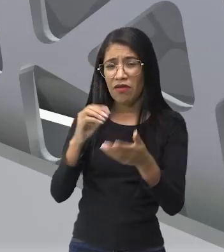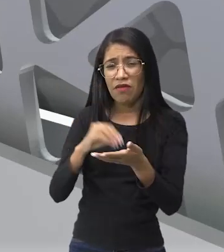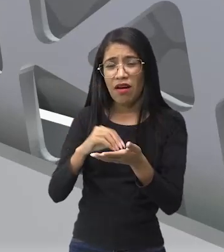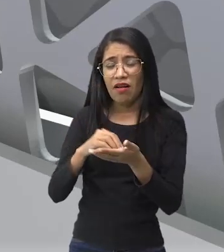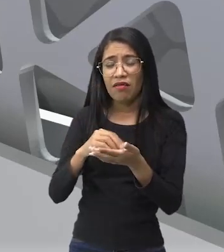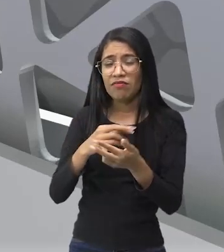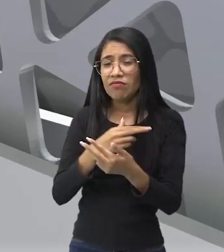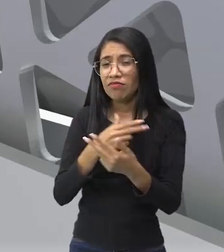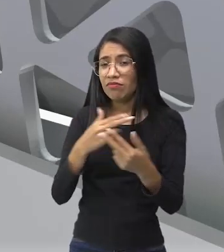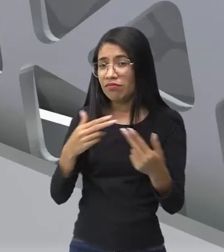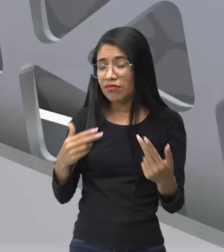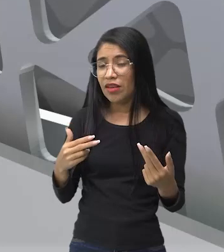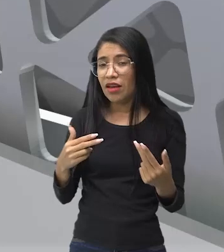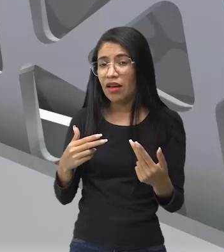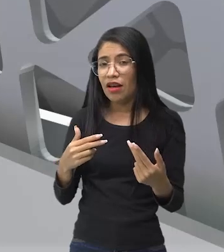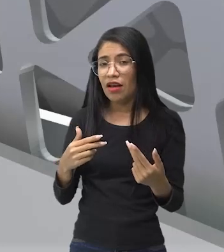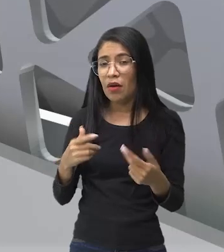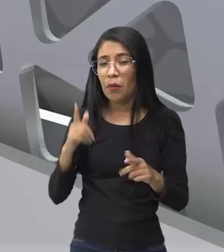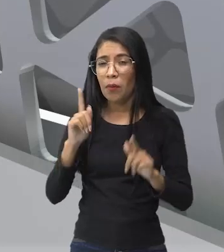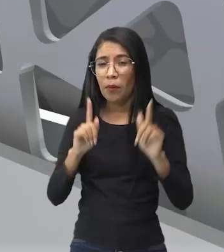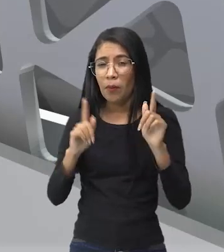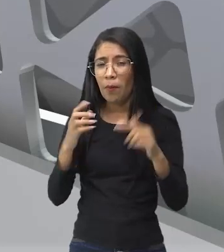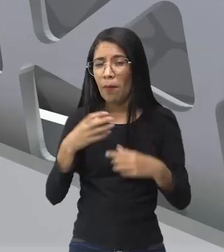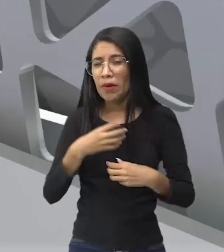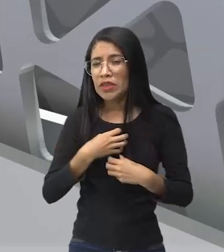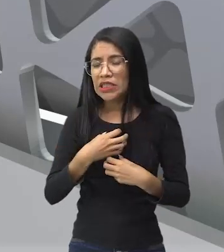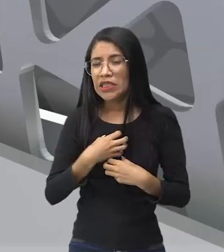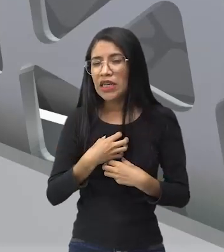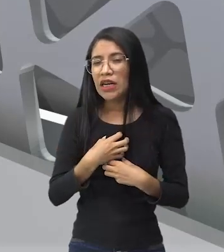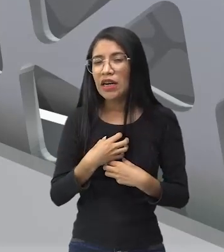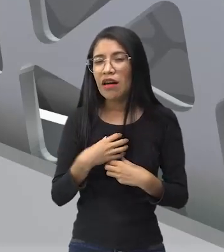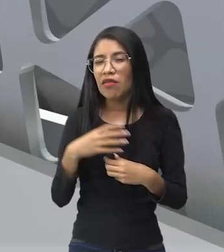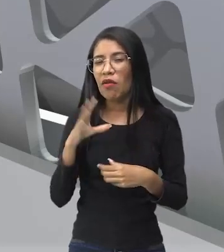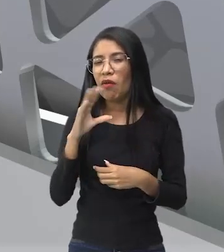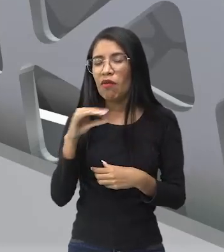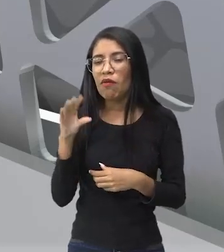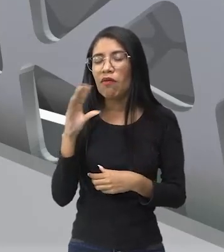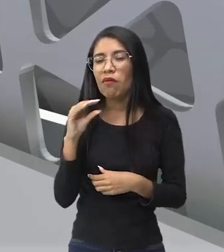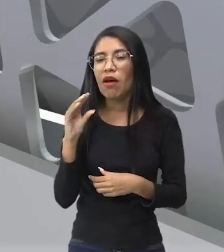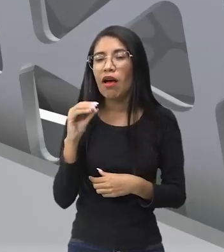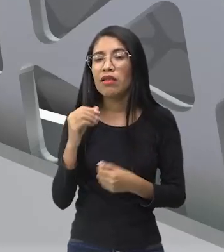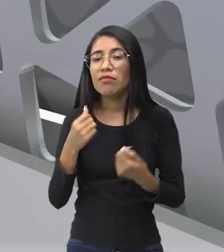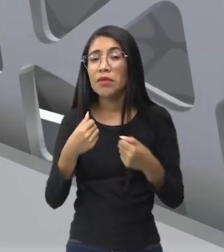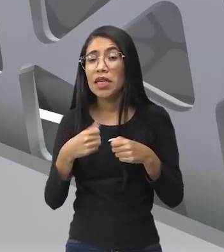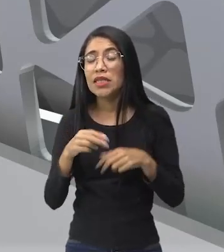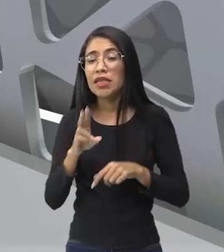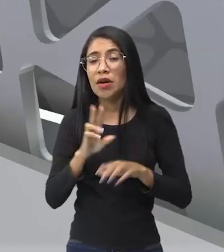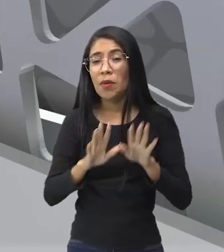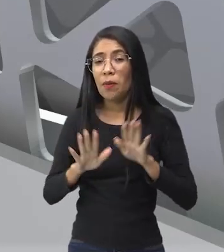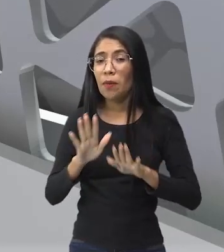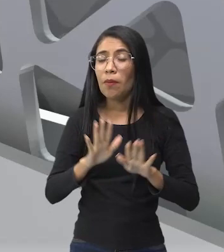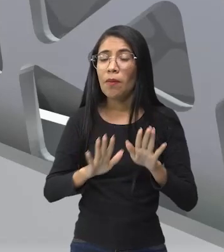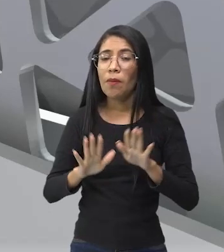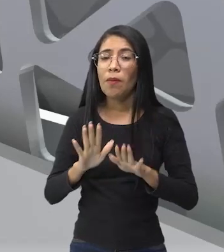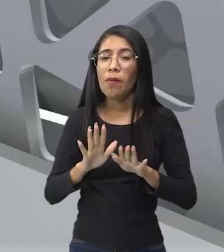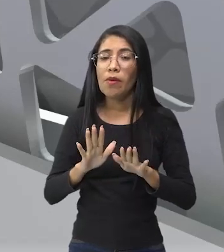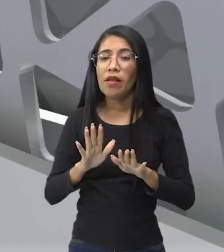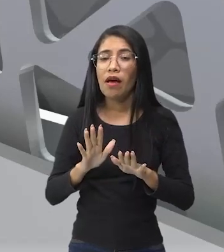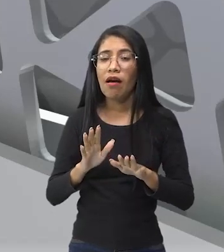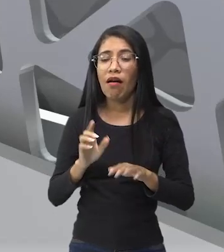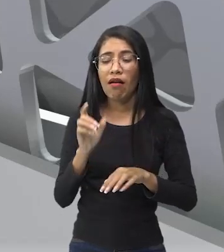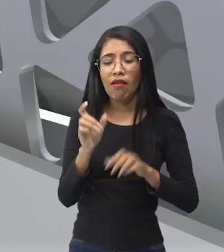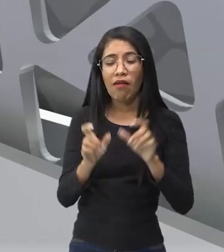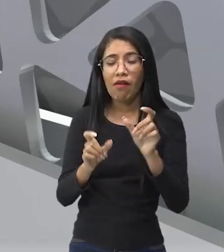de faltar com respeito. Até um gesto, um modo, como você fala. Então, a gente tem que ter muito cuidado quando lidar com os